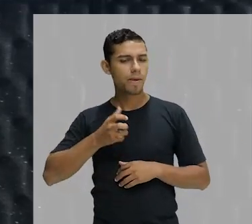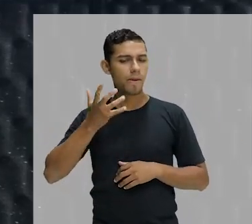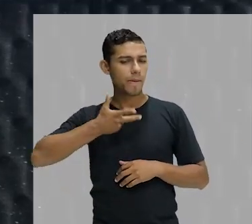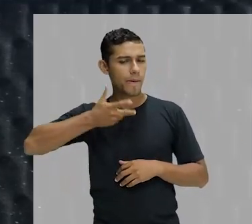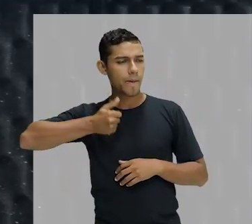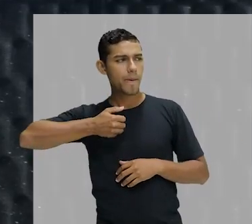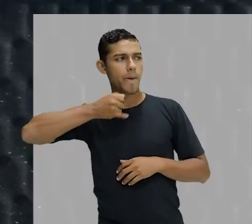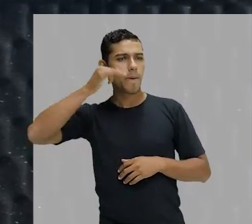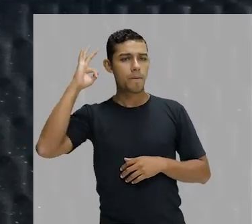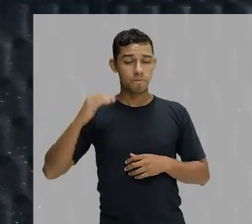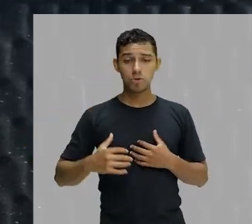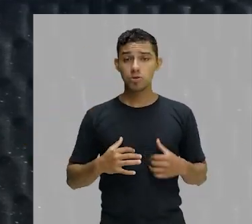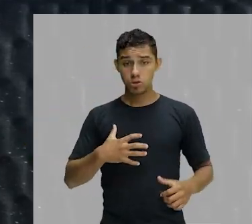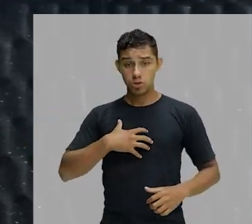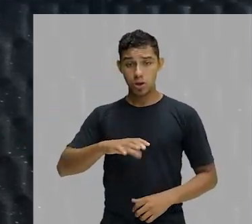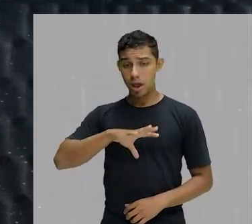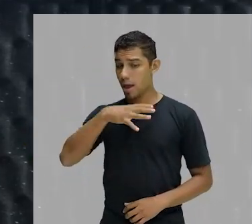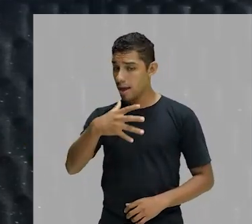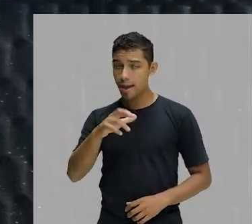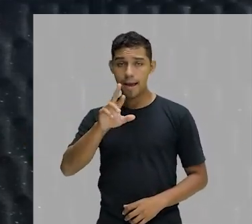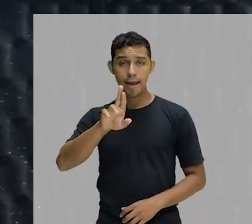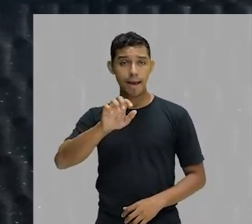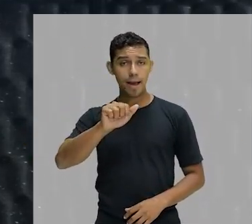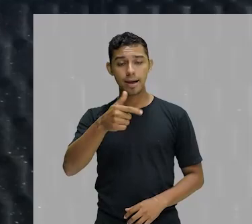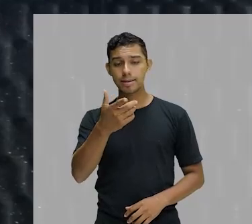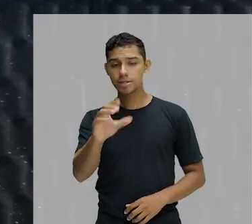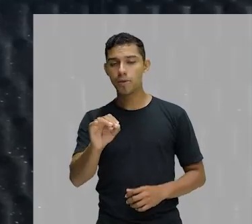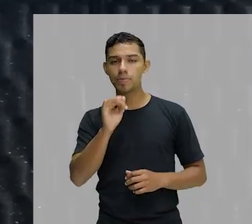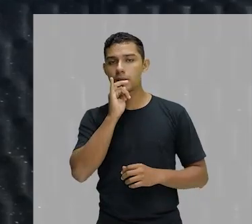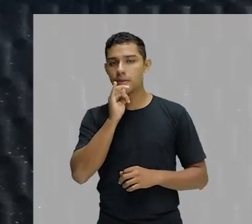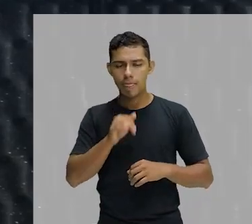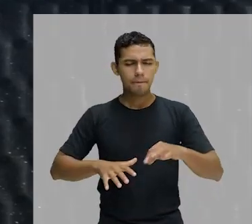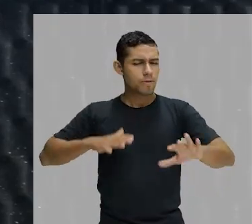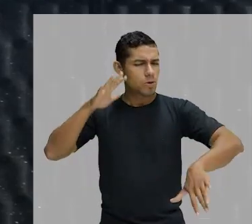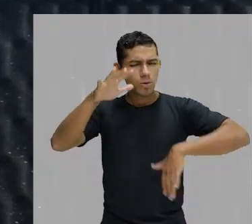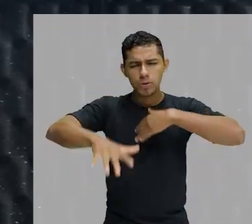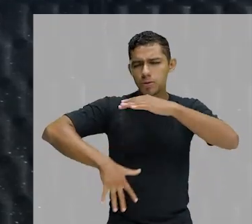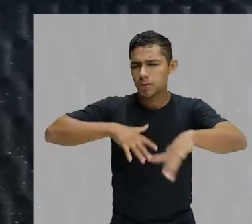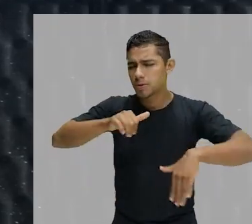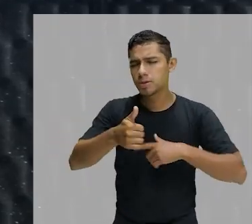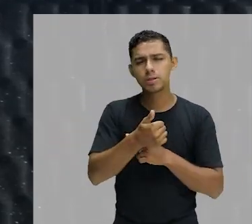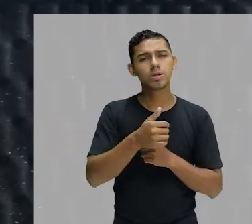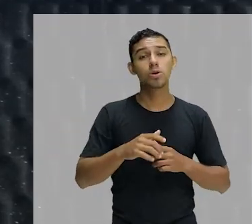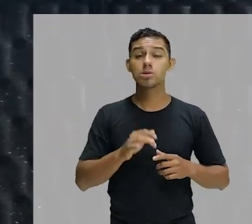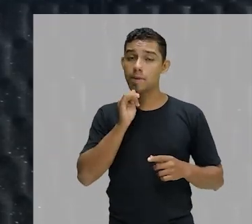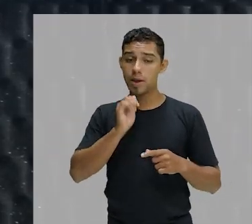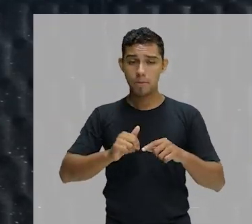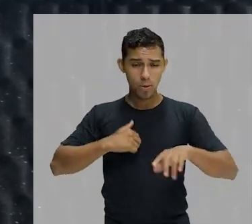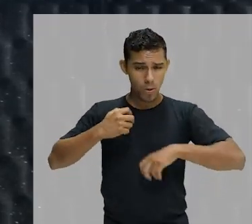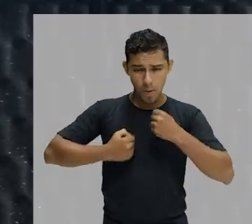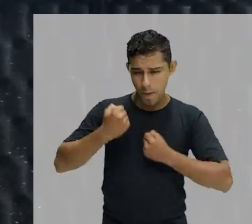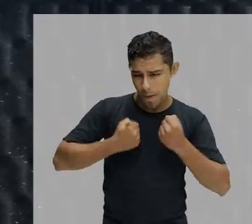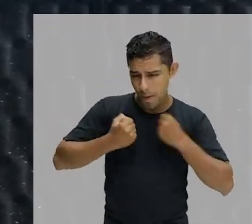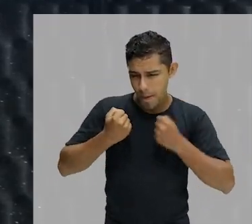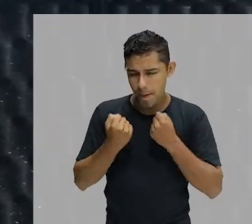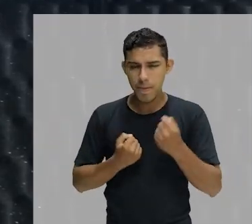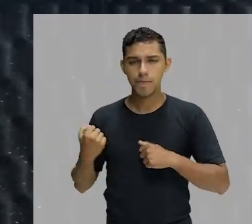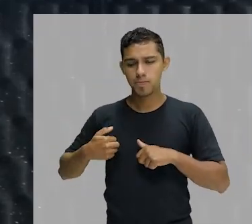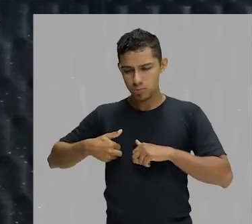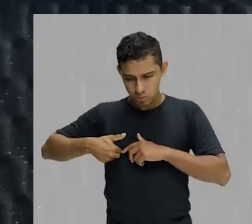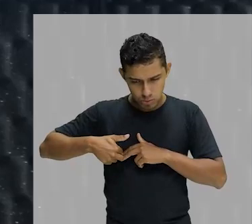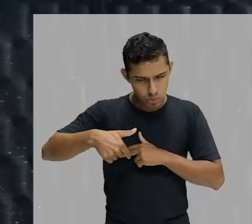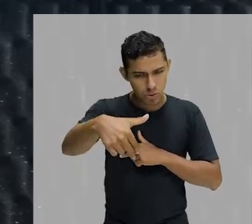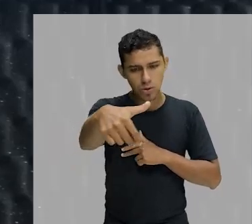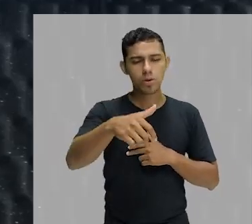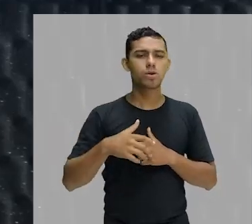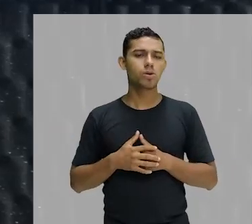velocidade de reação. Já expliquei para vocês que nos 100 metros rasos tem muita questão da velocidade de reação, que é a saída do bloco, a